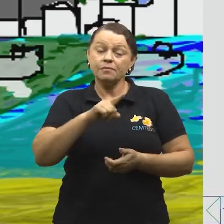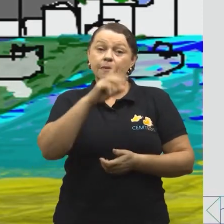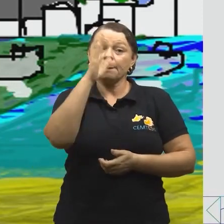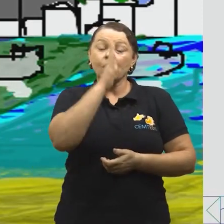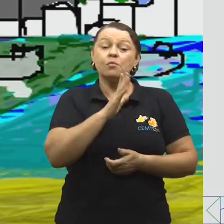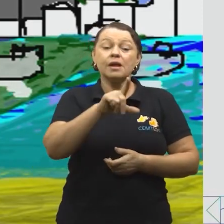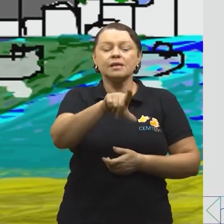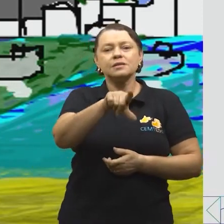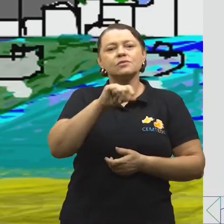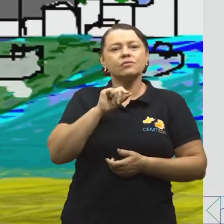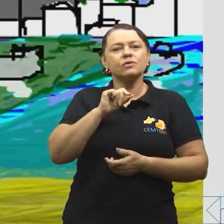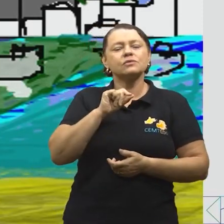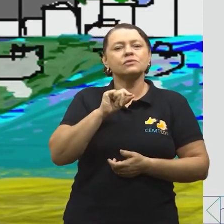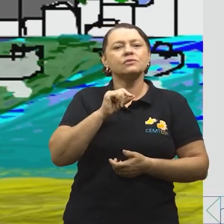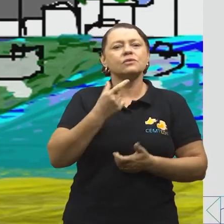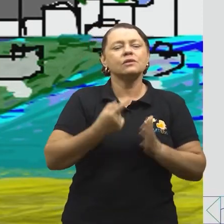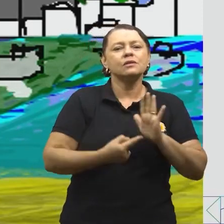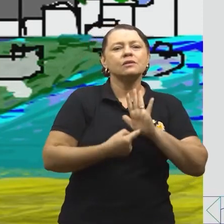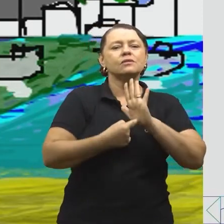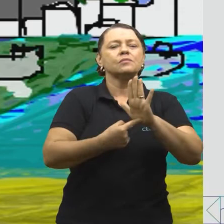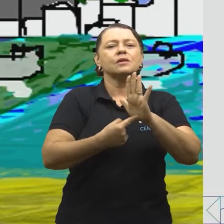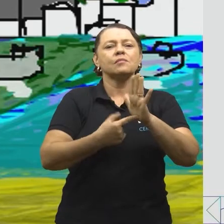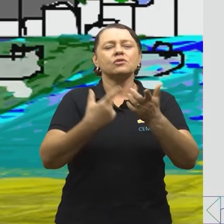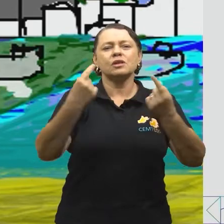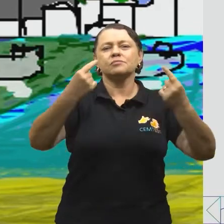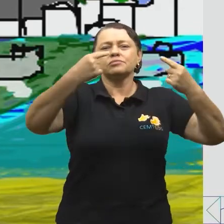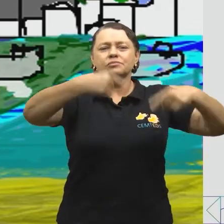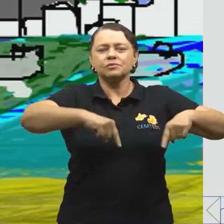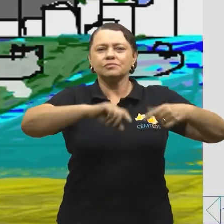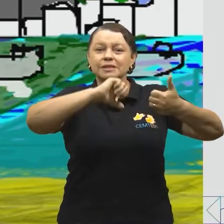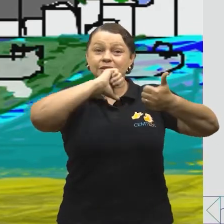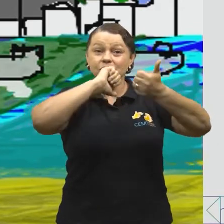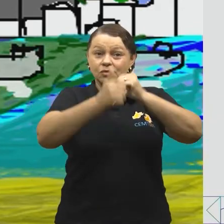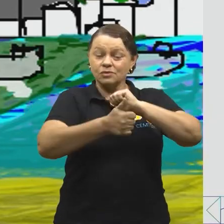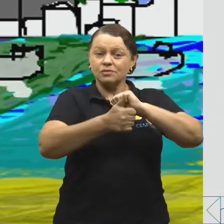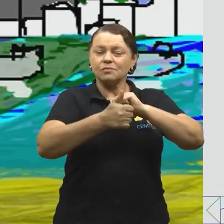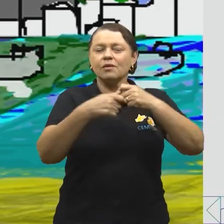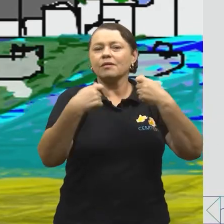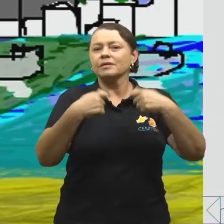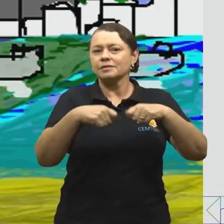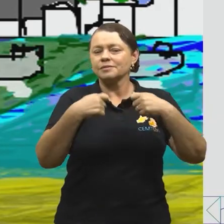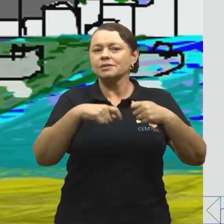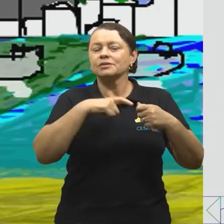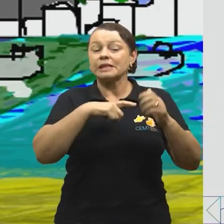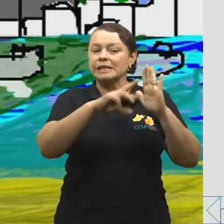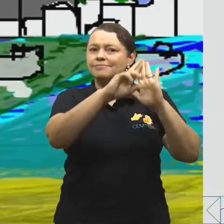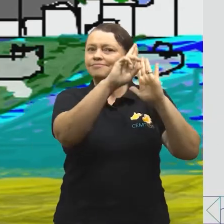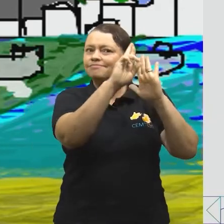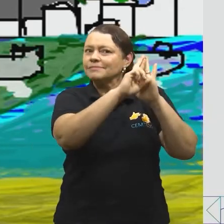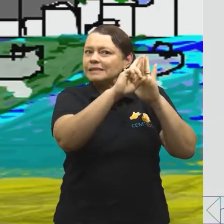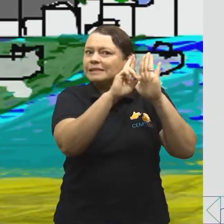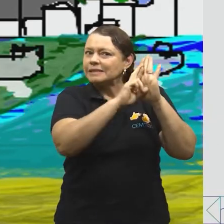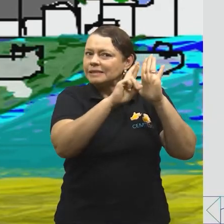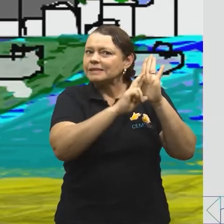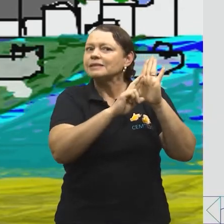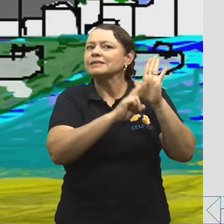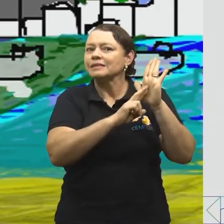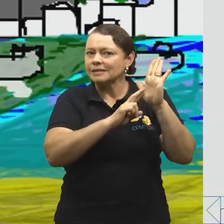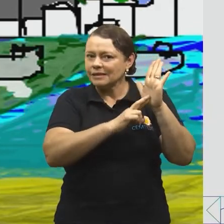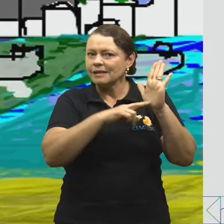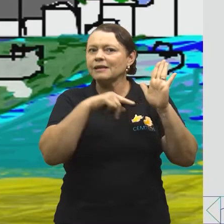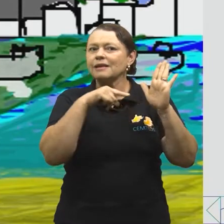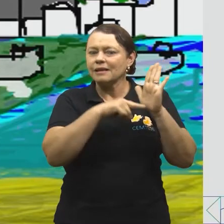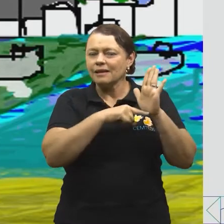é frequentado por milhões de pessoas do mundo inteiro, foi preciso seguir uma série de regras,